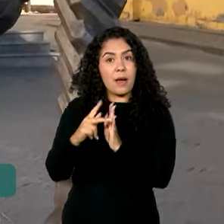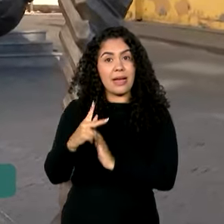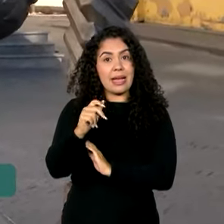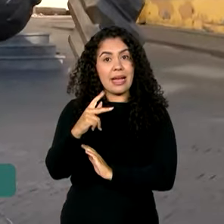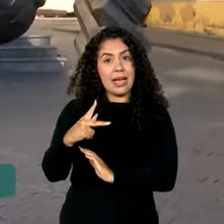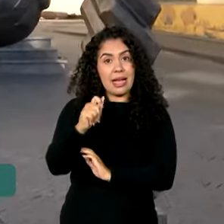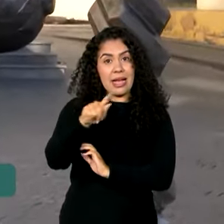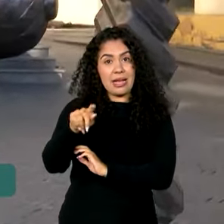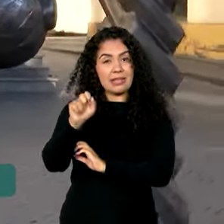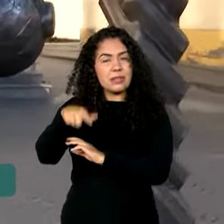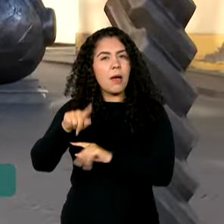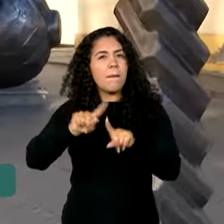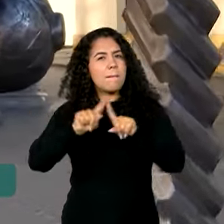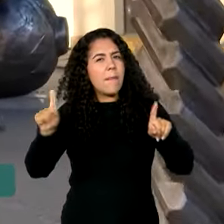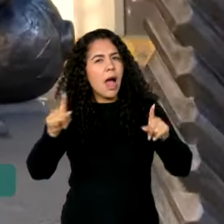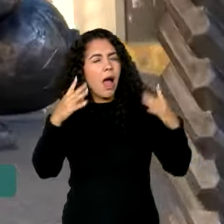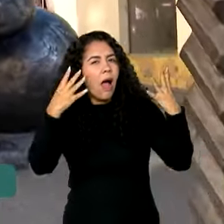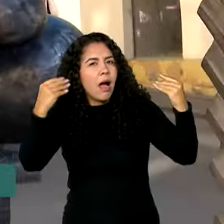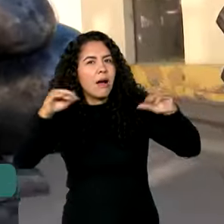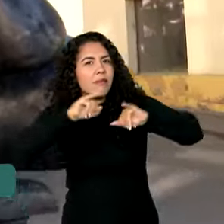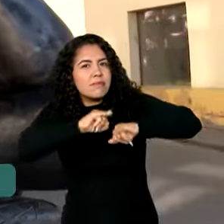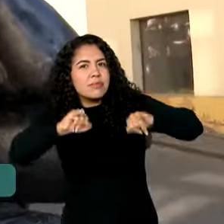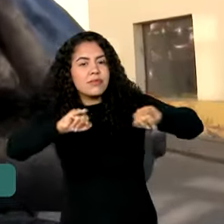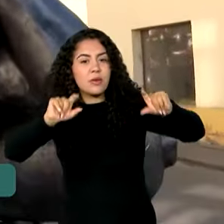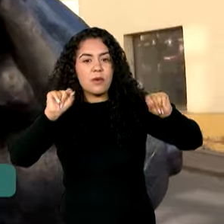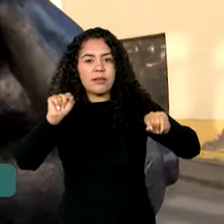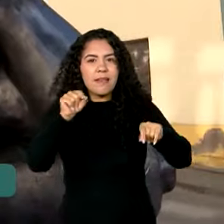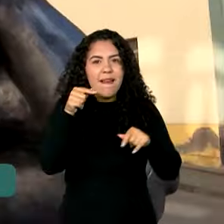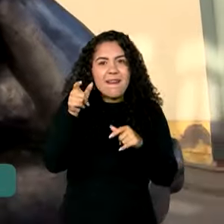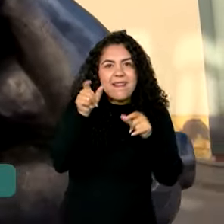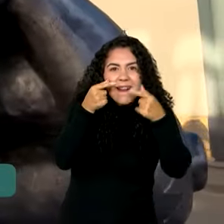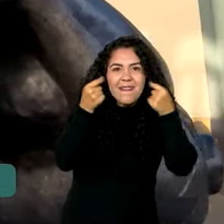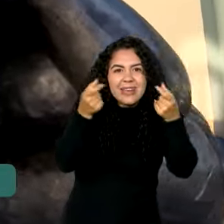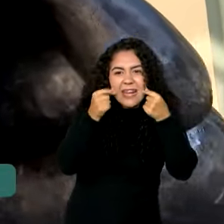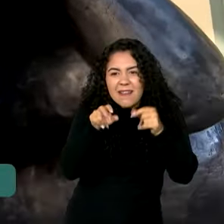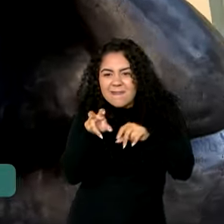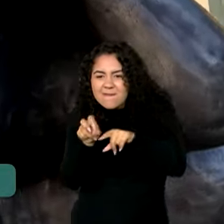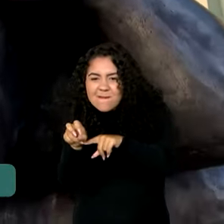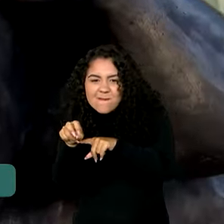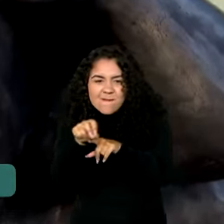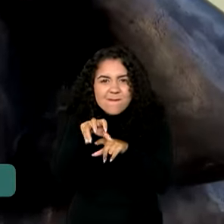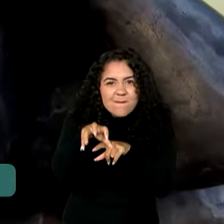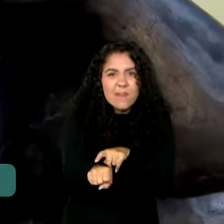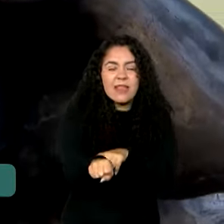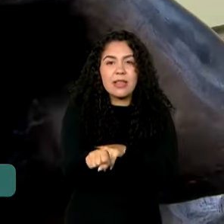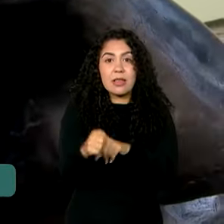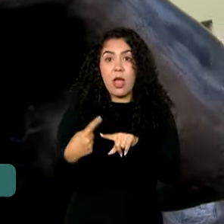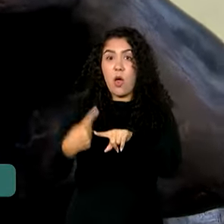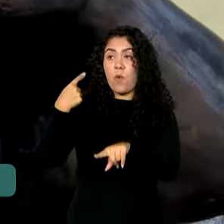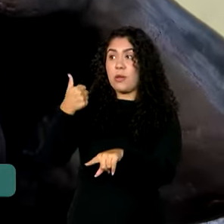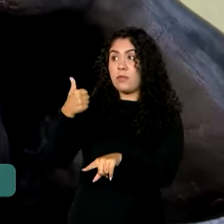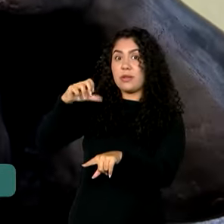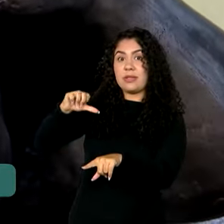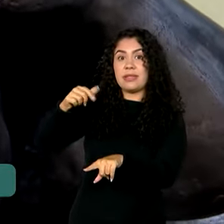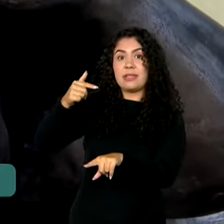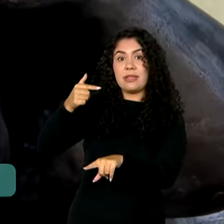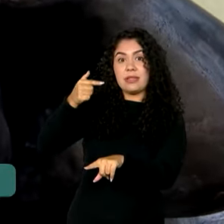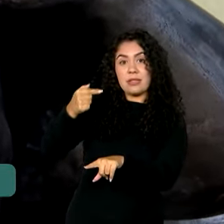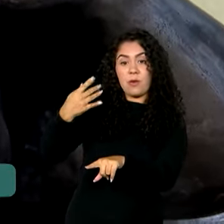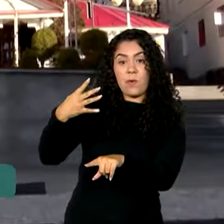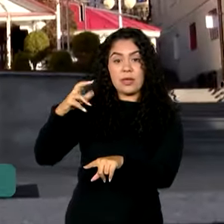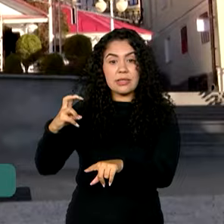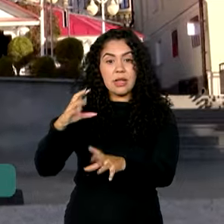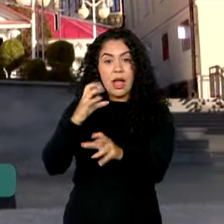que os gatos daqui são tão bons caçadores de ratos que em 1745, 30 deles teriam